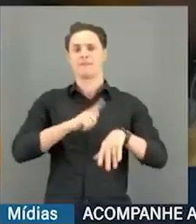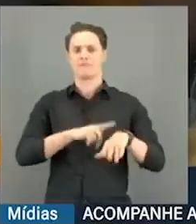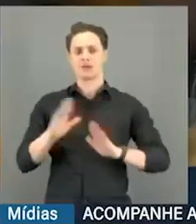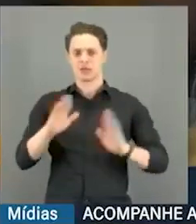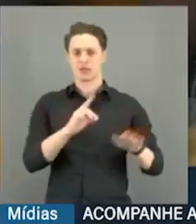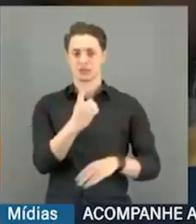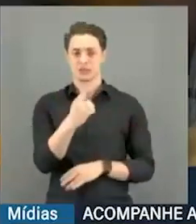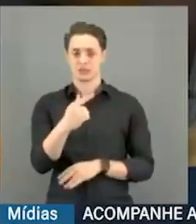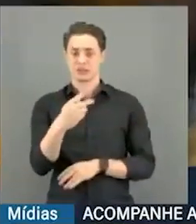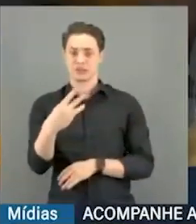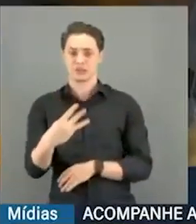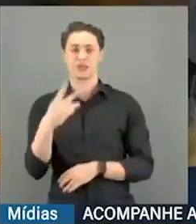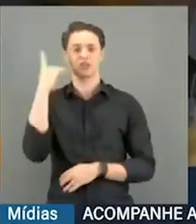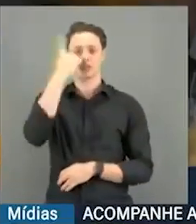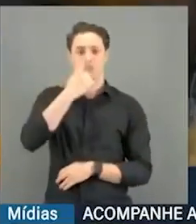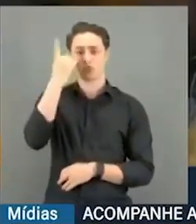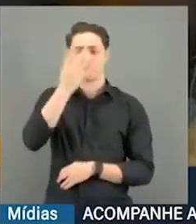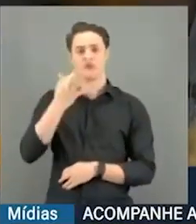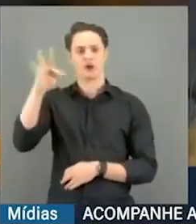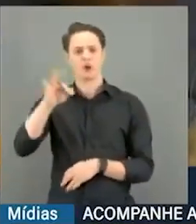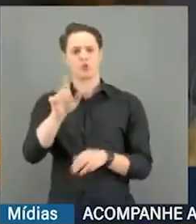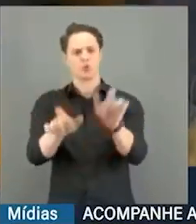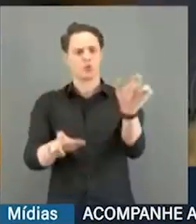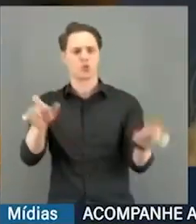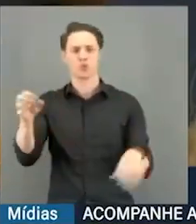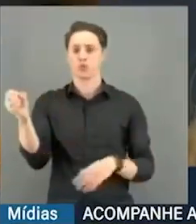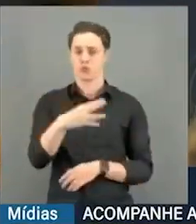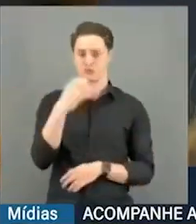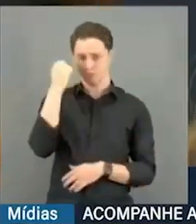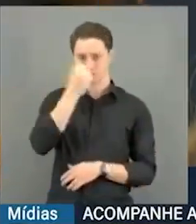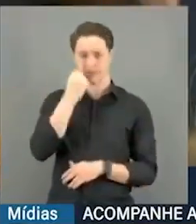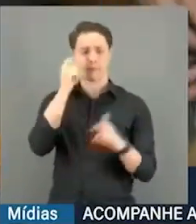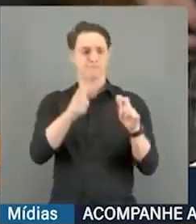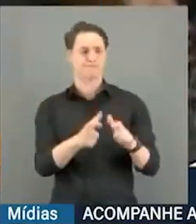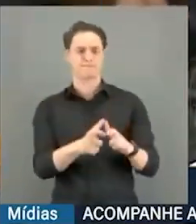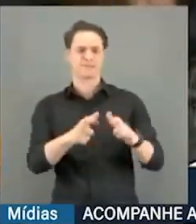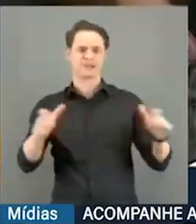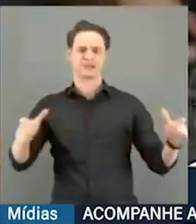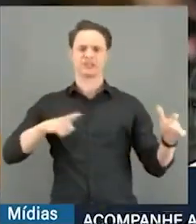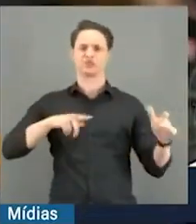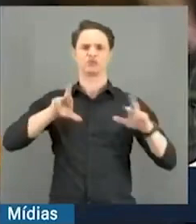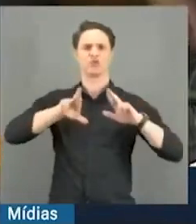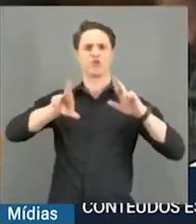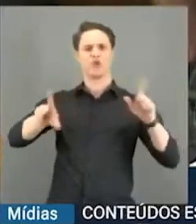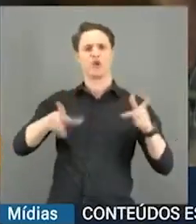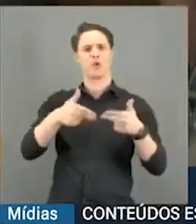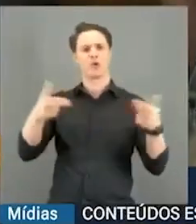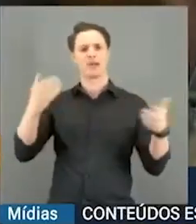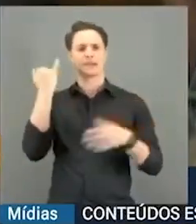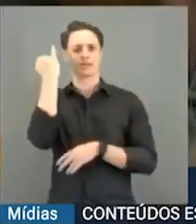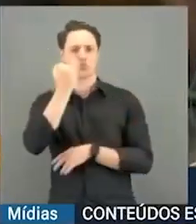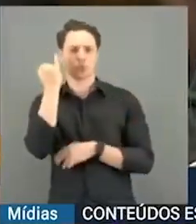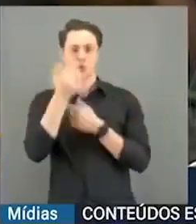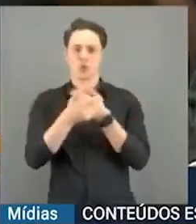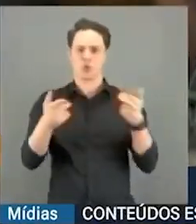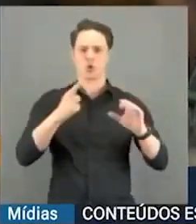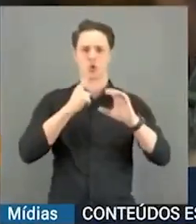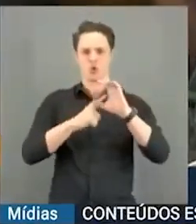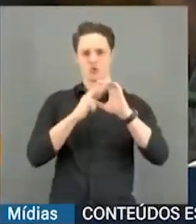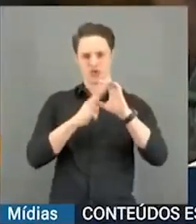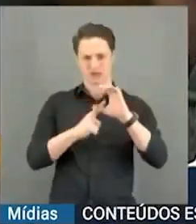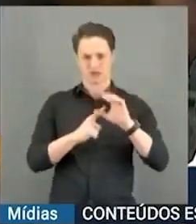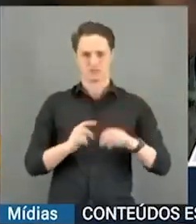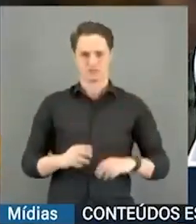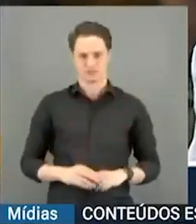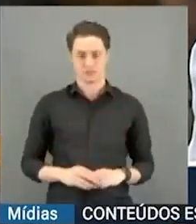deputados federais e de 9 senadores, muitos deles bem distantes do espectro ideológico comunista.